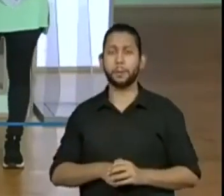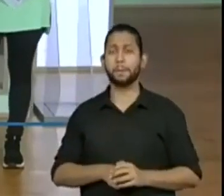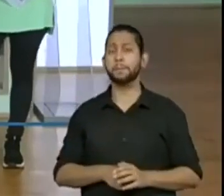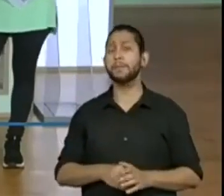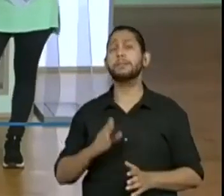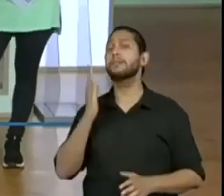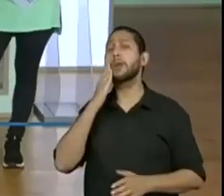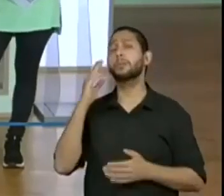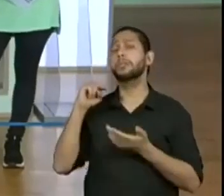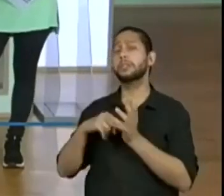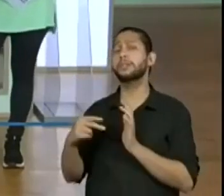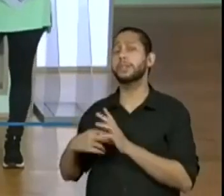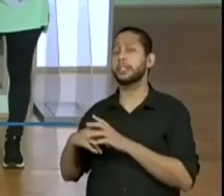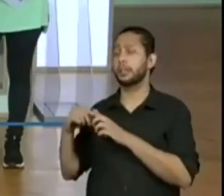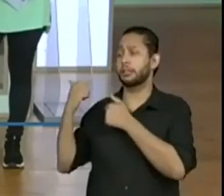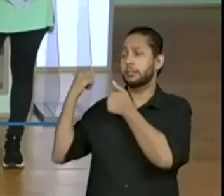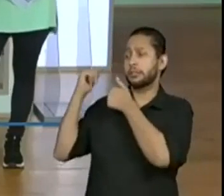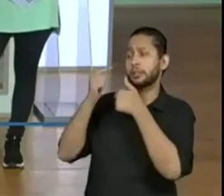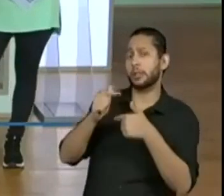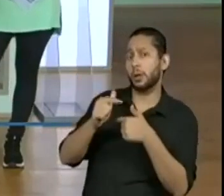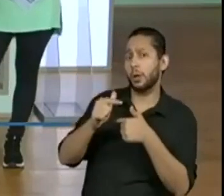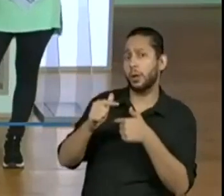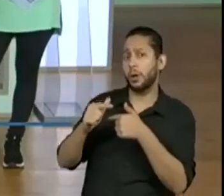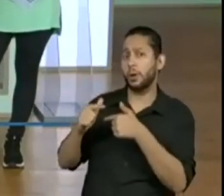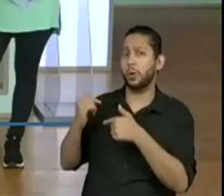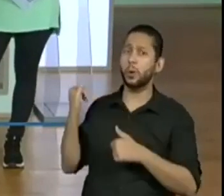que é tradição oral?